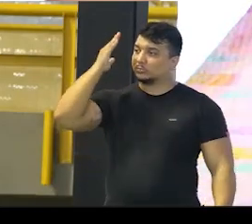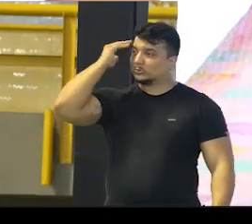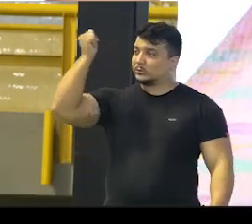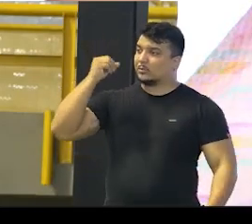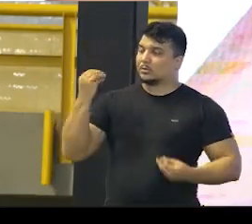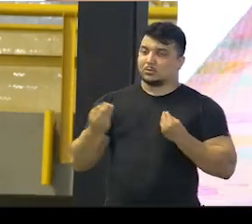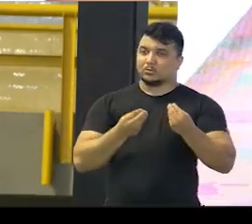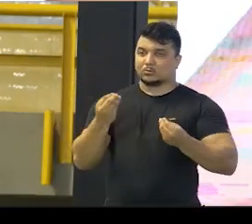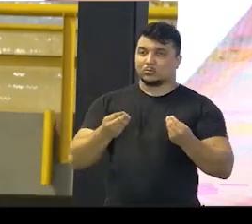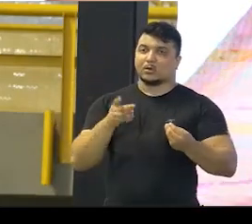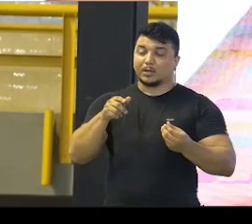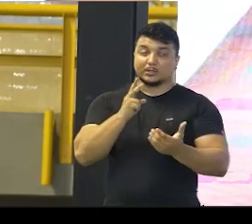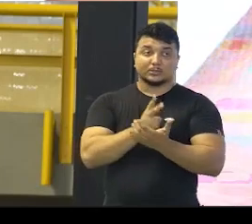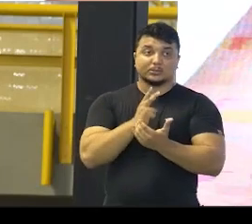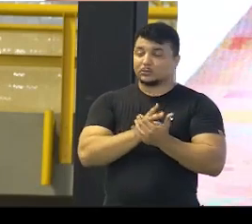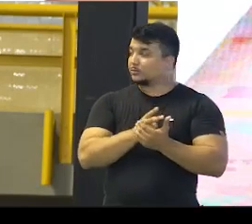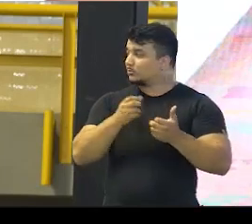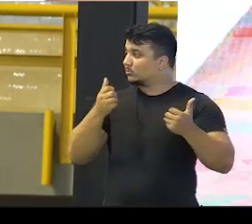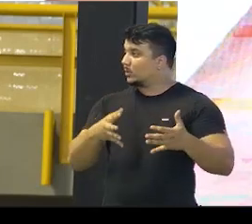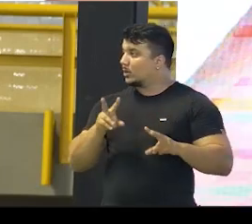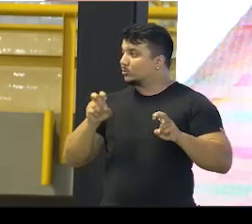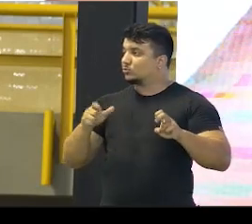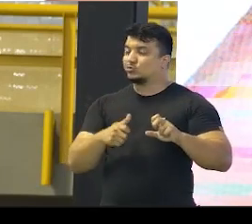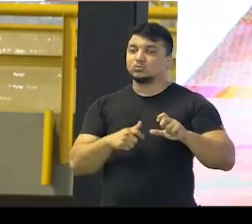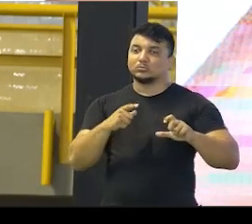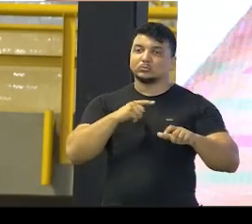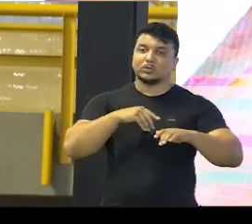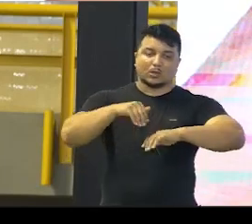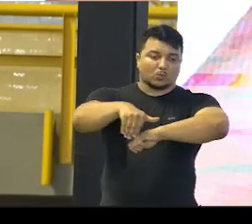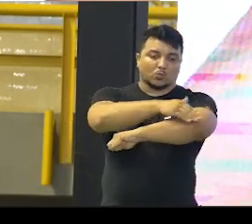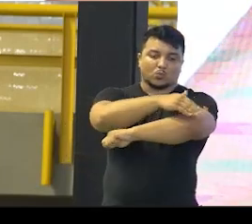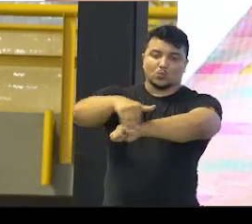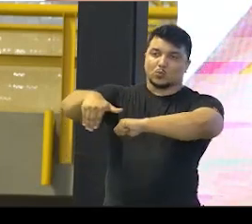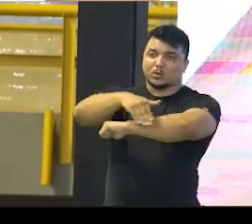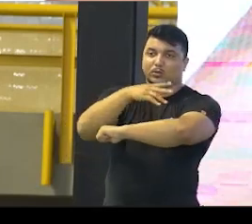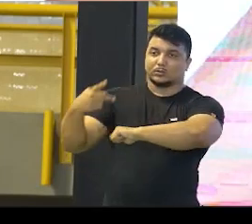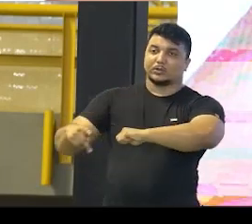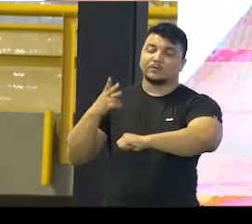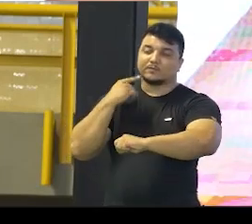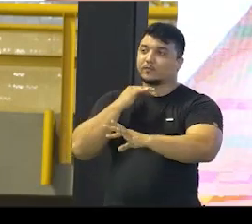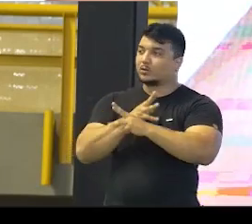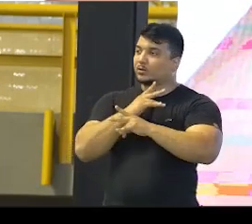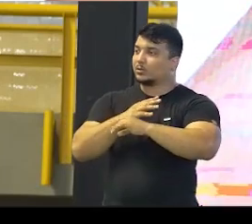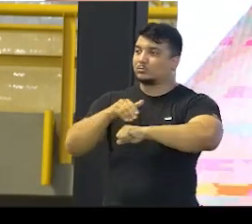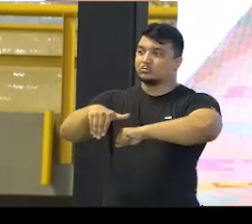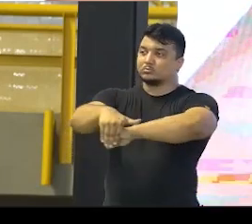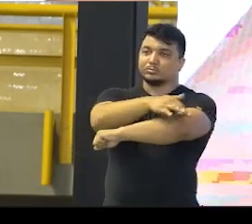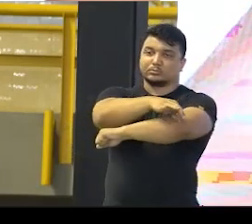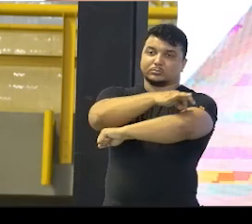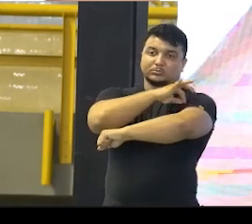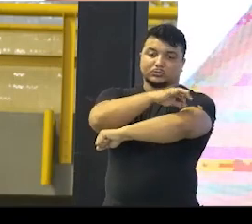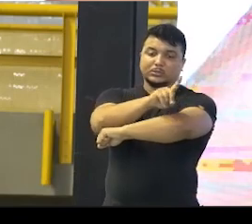Então, dizer que um terreno tem 24 metros quadrados, é dizer que